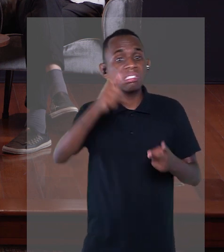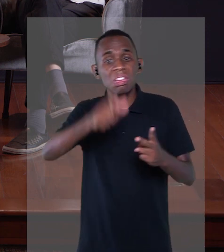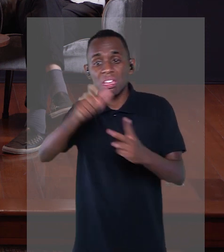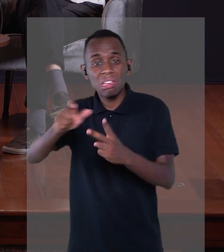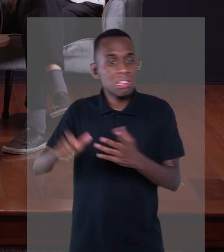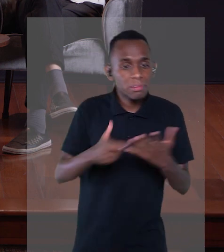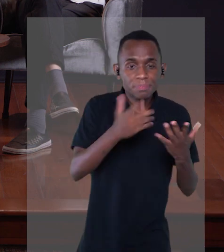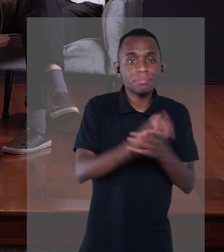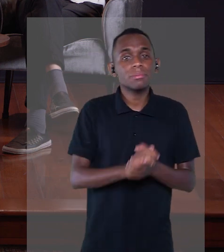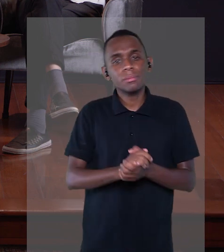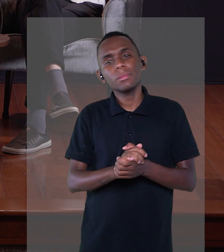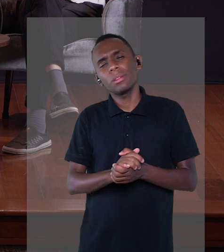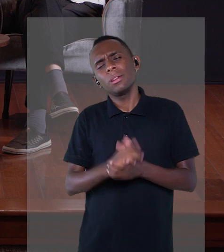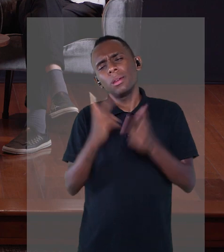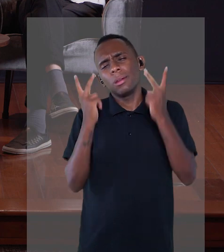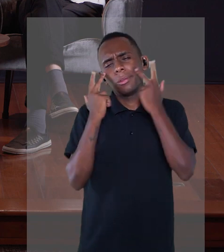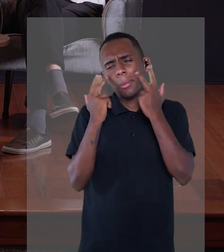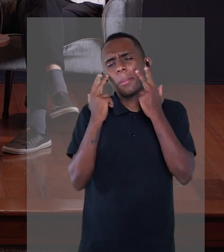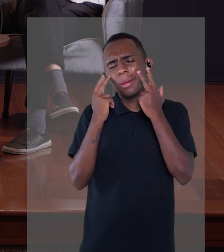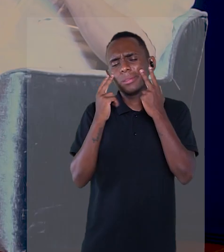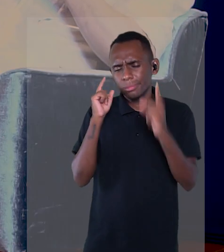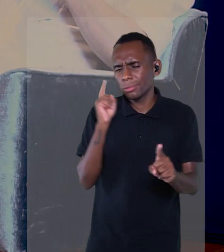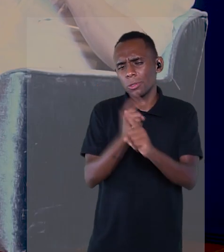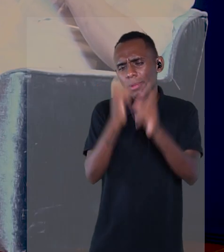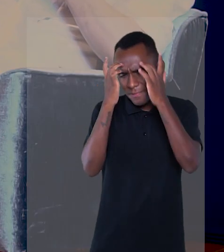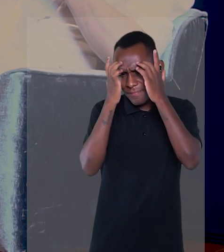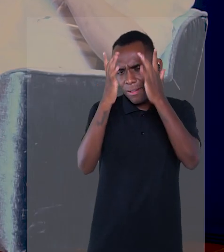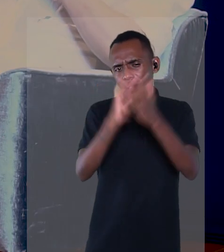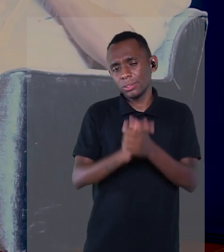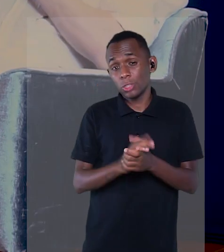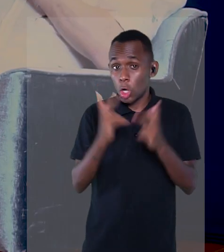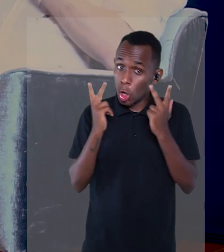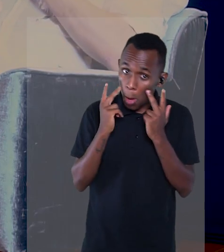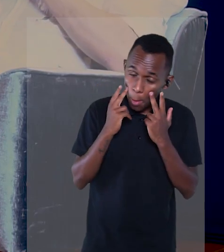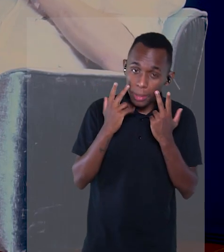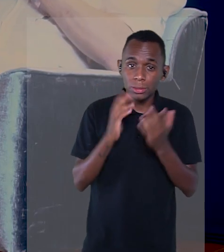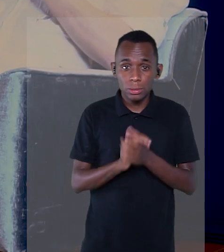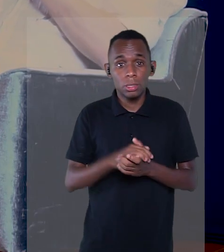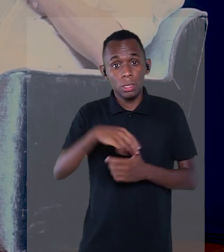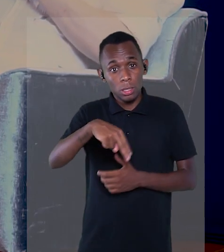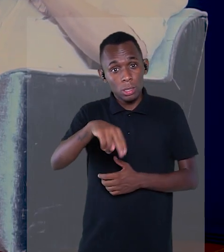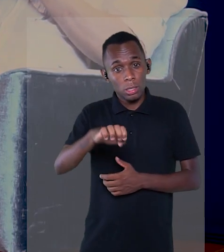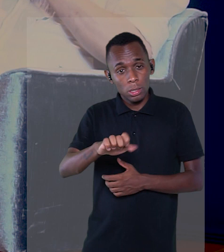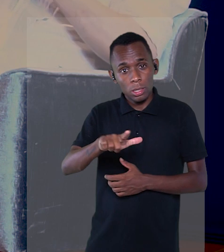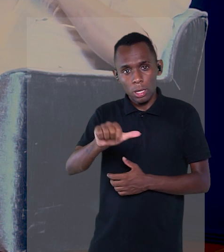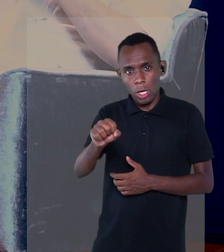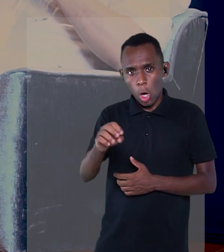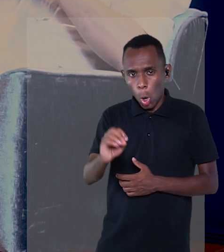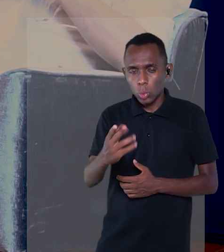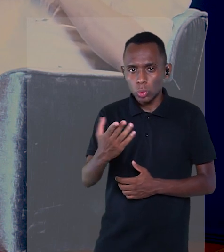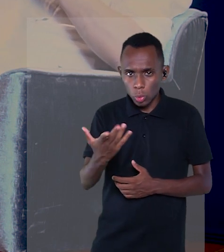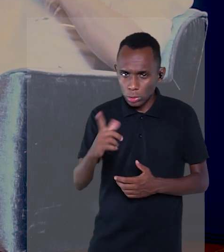Em geral, dá para matar com uma certa facilidade, assim. O Nelson está cheio de pistas, né? Tem